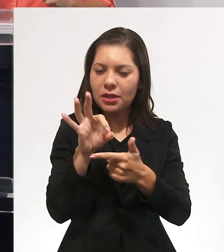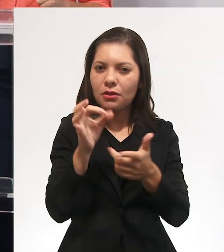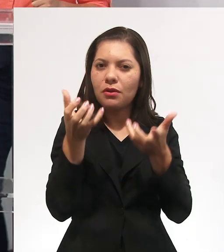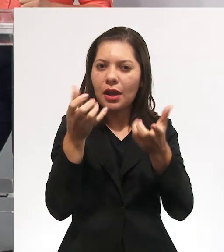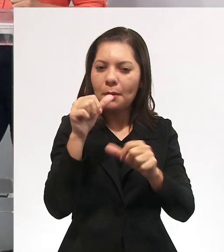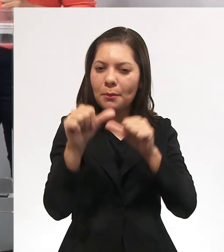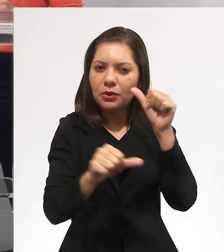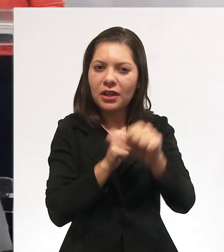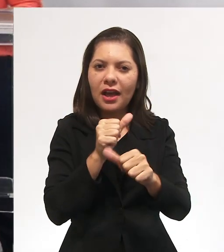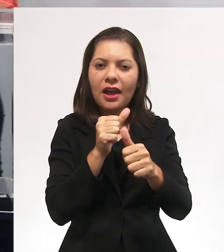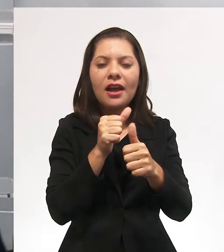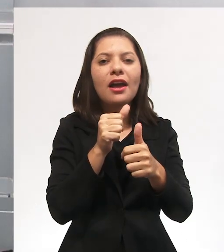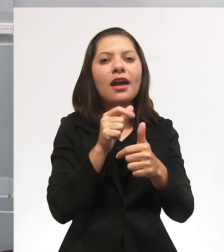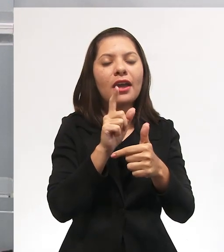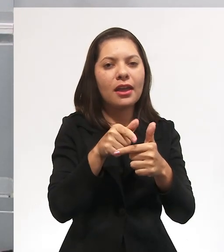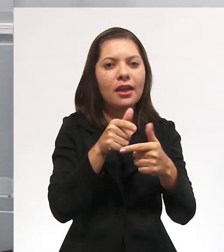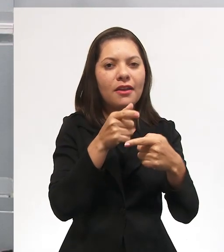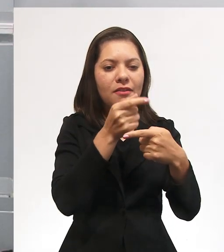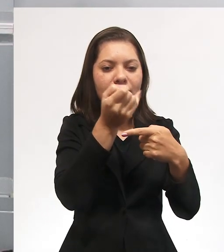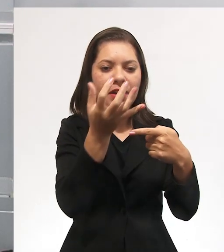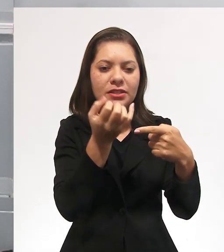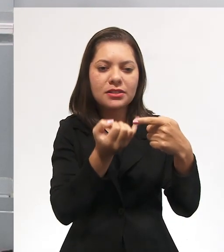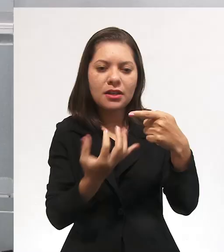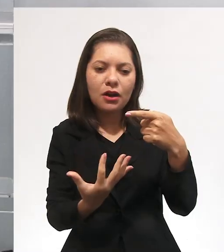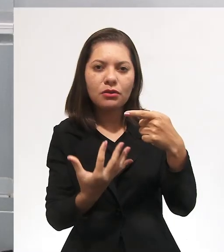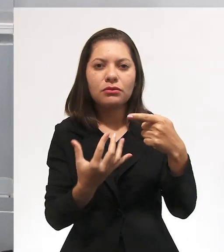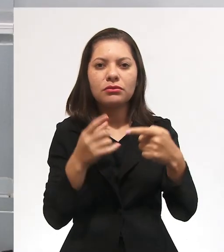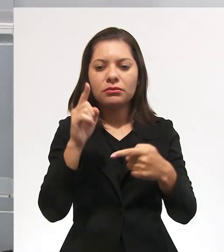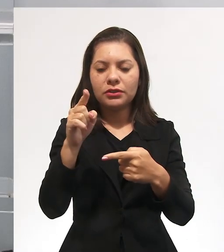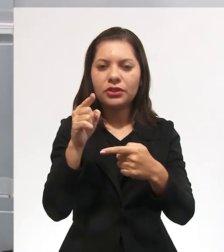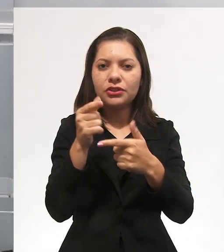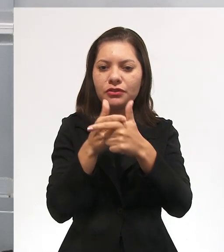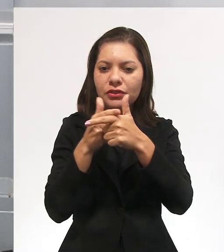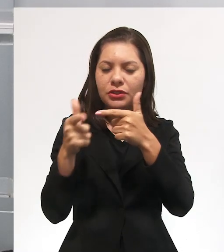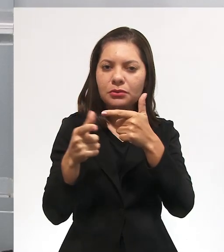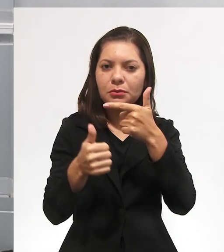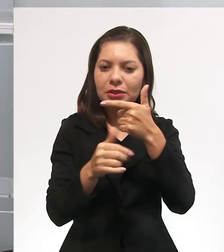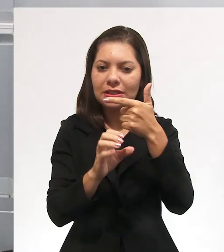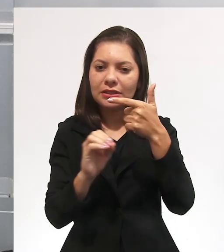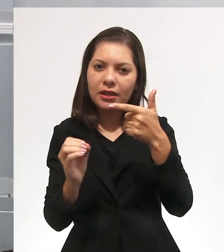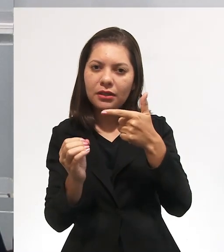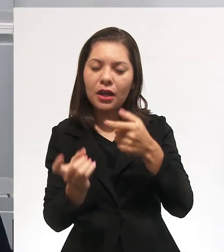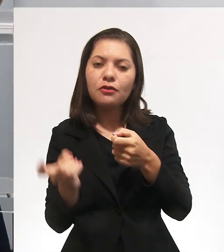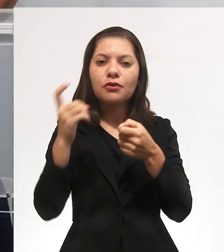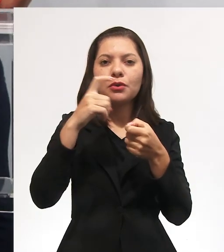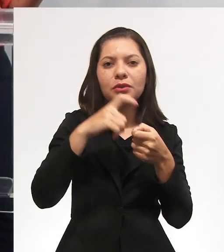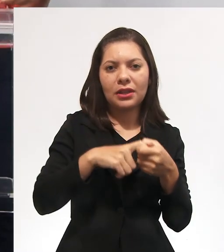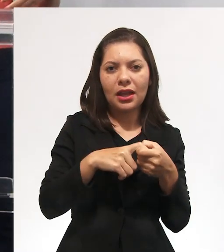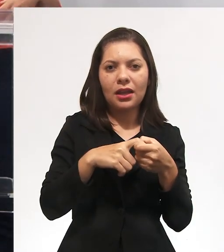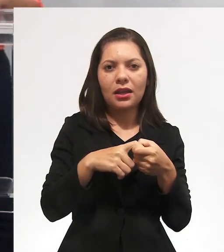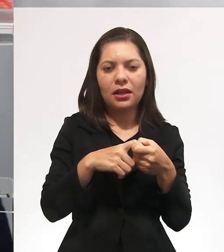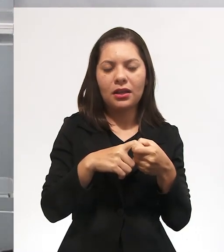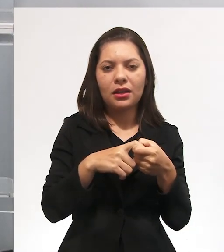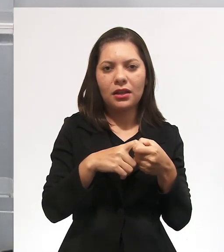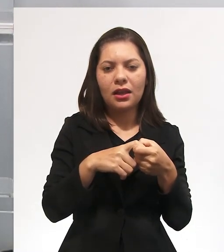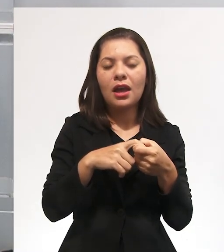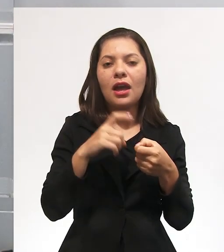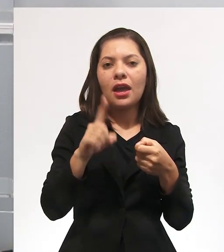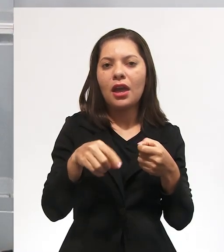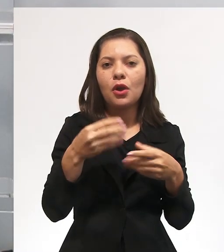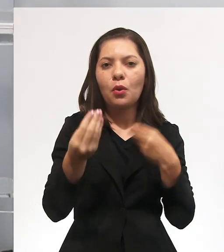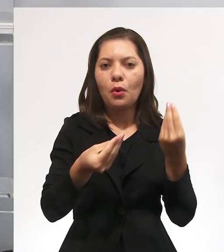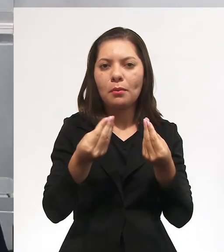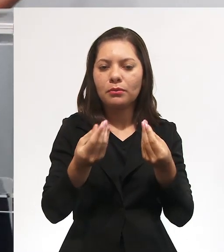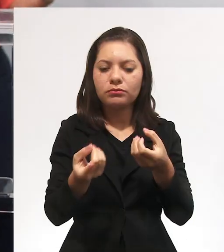quero transformar ela em fração, eu pego o meu número e divido ela por 100. Quando eu vou fazer o caminho contrário, eu não vou por outro caminho, eu